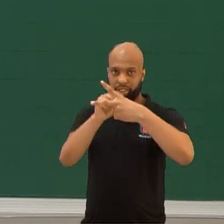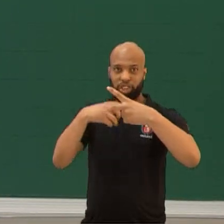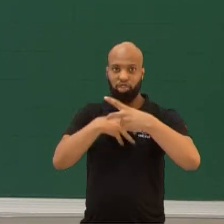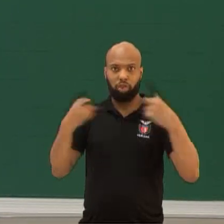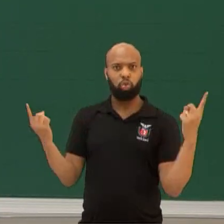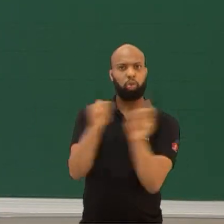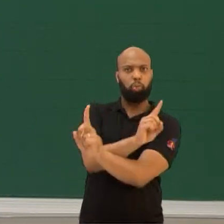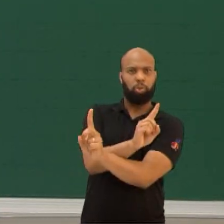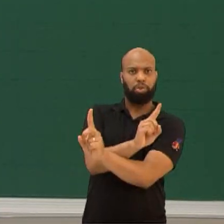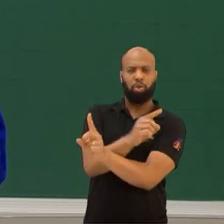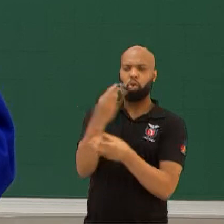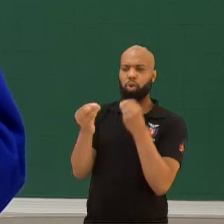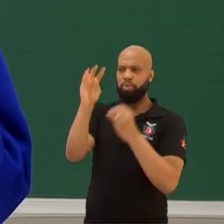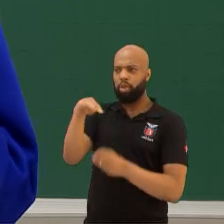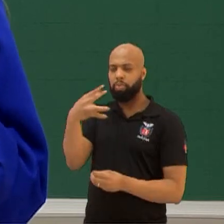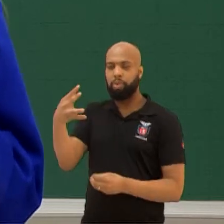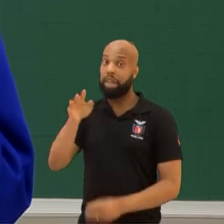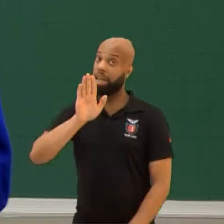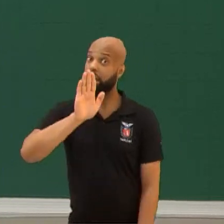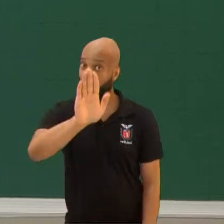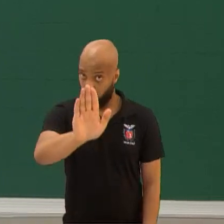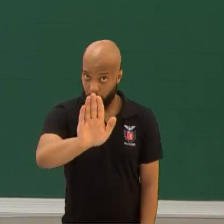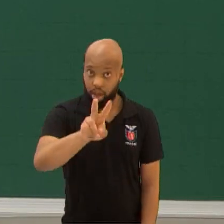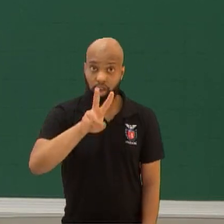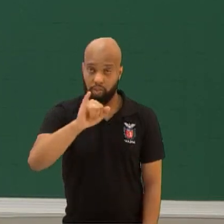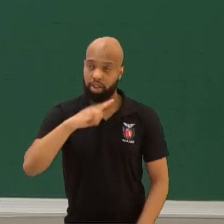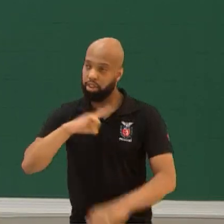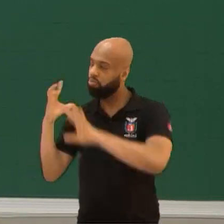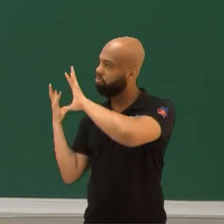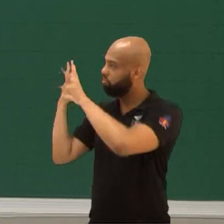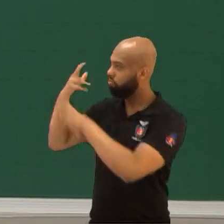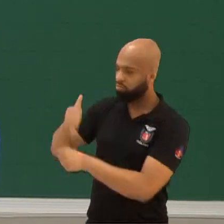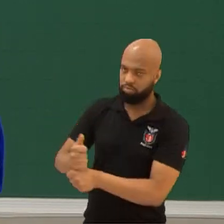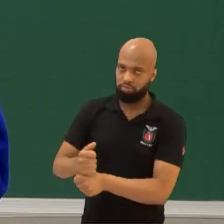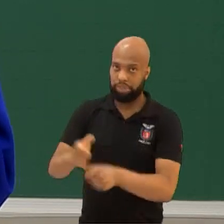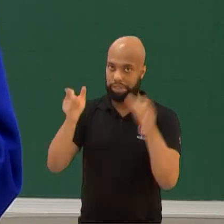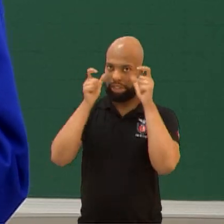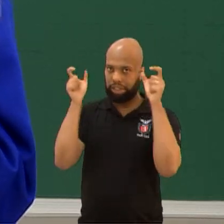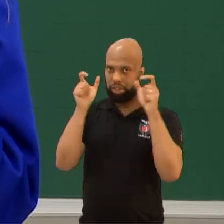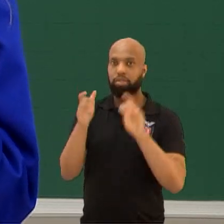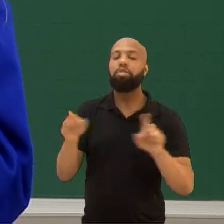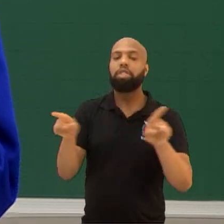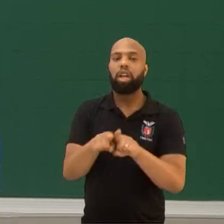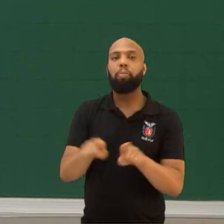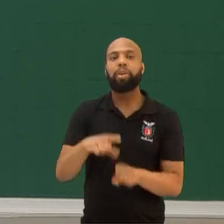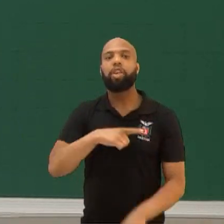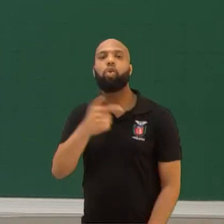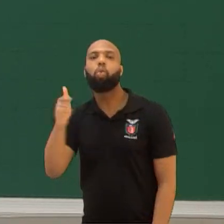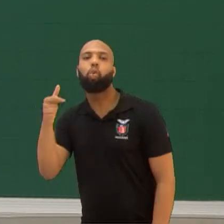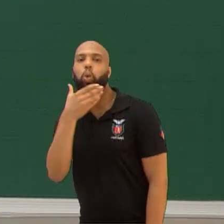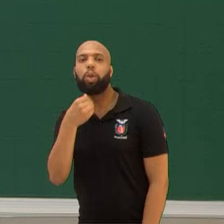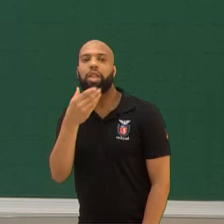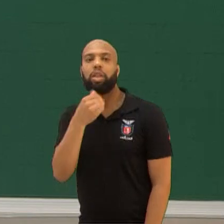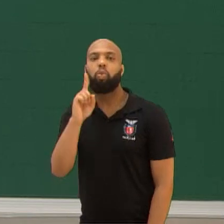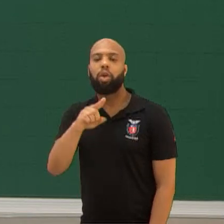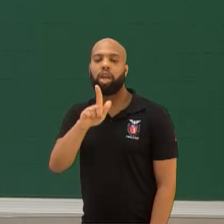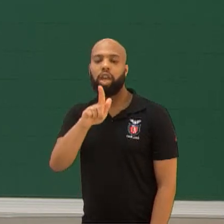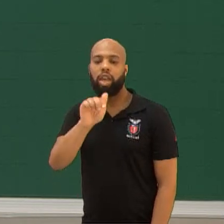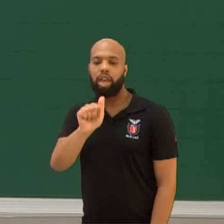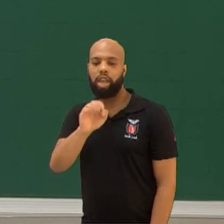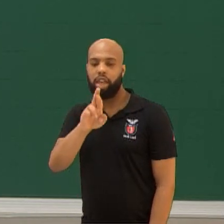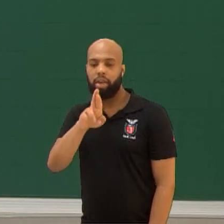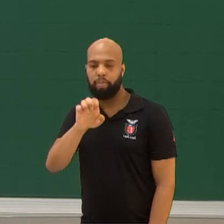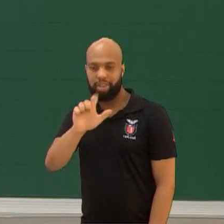retomada, João Felipe. Fique atento nas aulas aí que nós vamos retomar esse conteúdo, tá? O Gabriel Ribas Machado, do Colégio